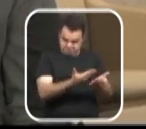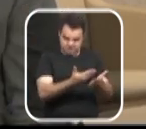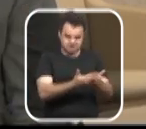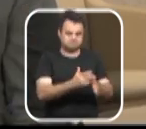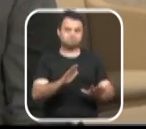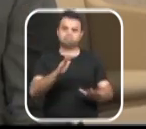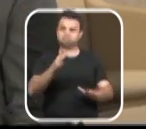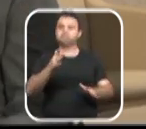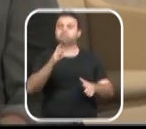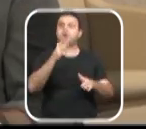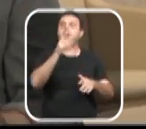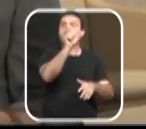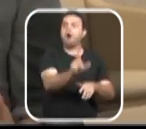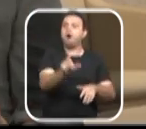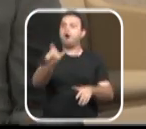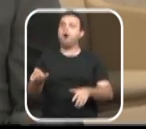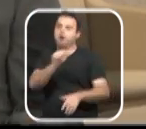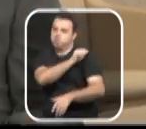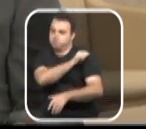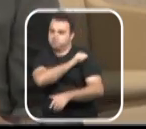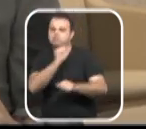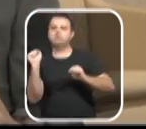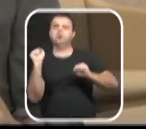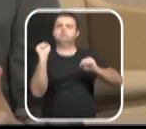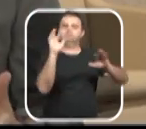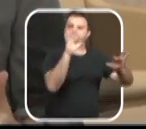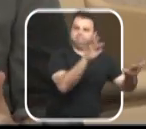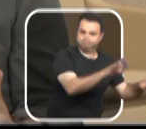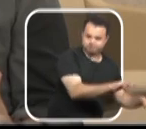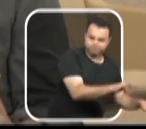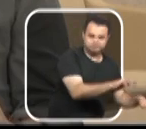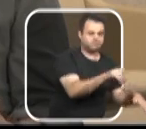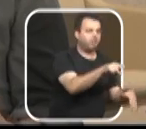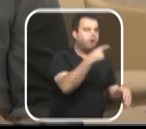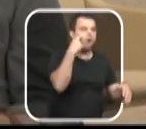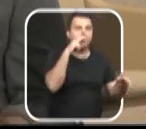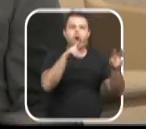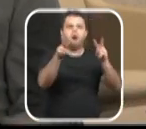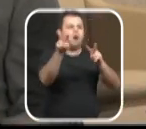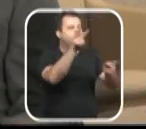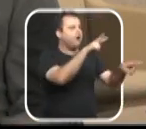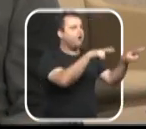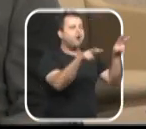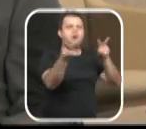escolar, né, ele vivencia um ambiente extremamente